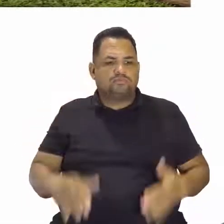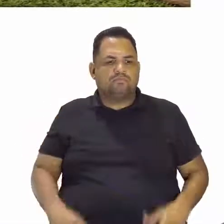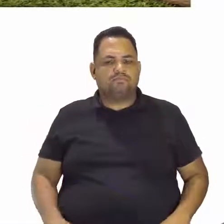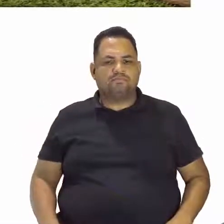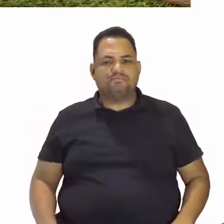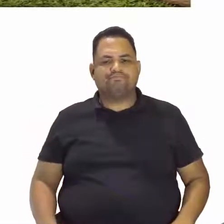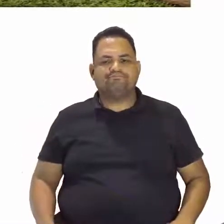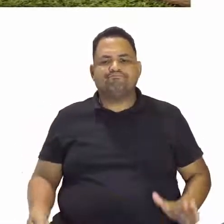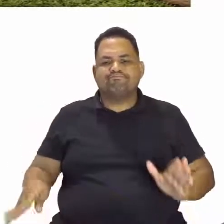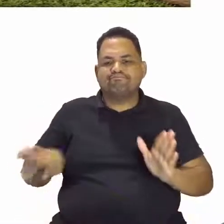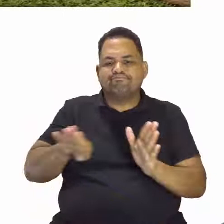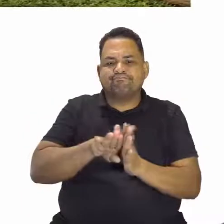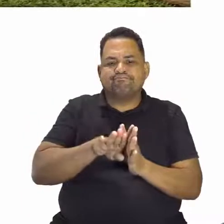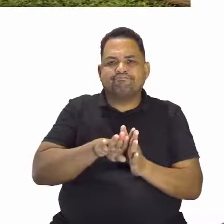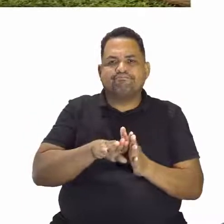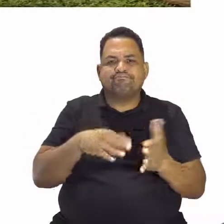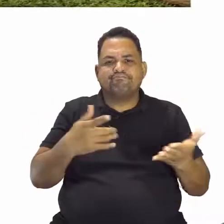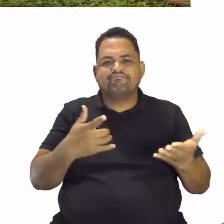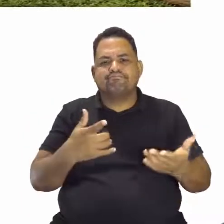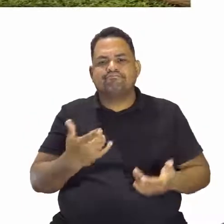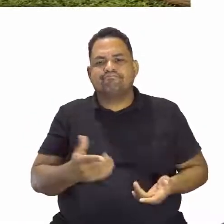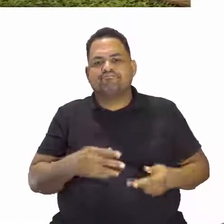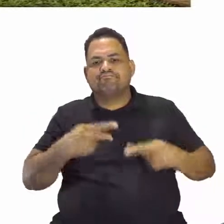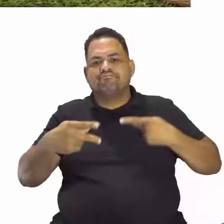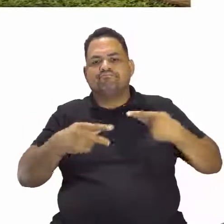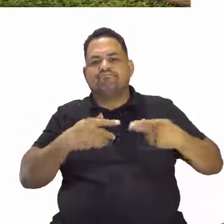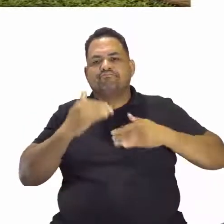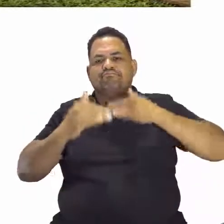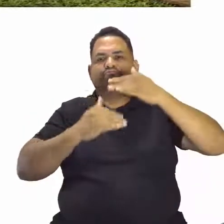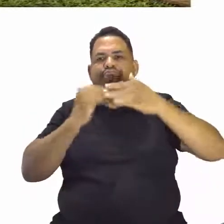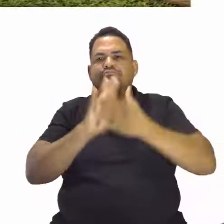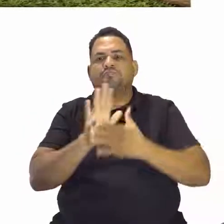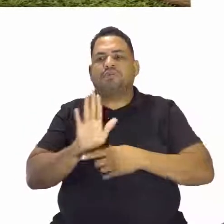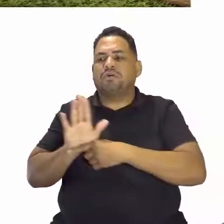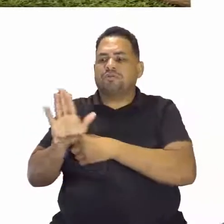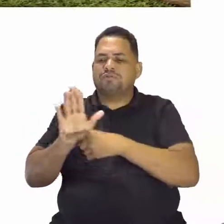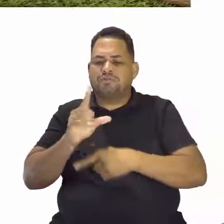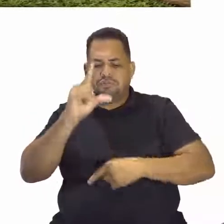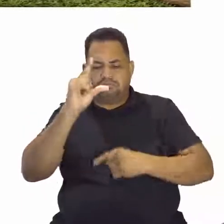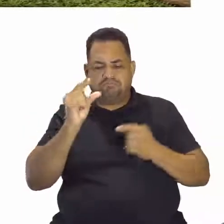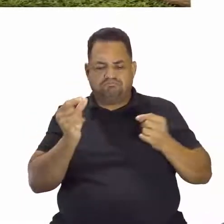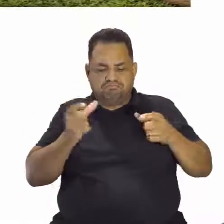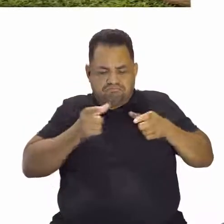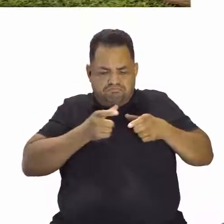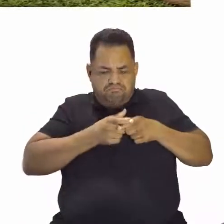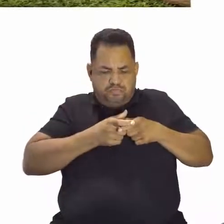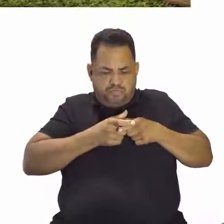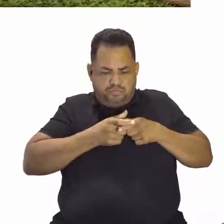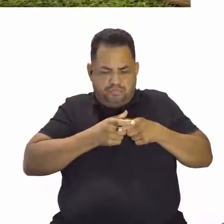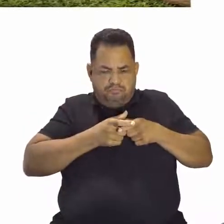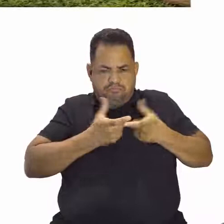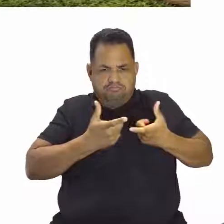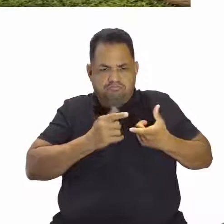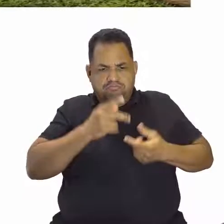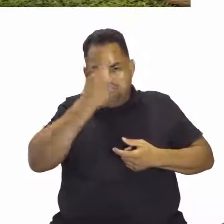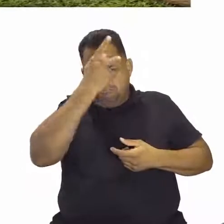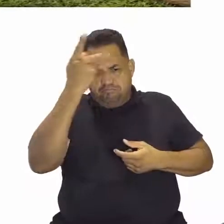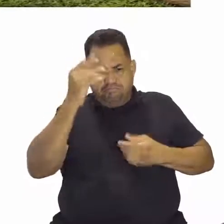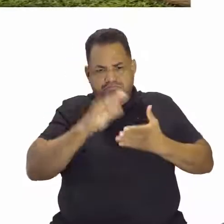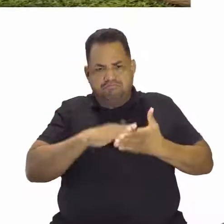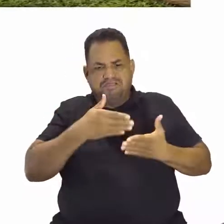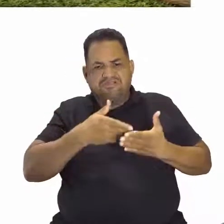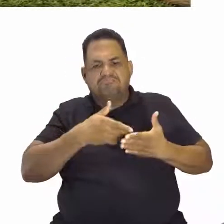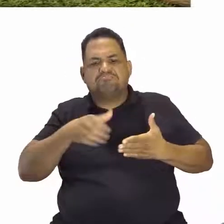com um lindo projeto de desenvolvimento que só beneficia poucas pessoas e digo, saia, eu vou arrumar